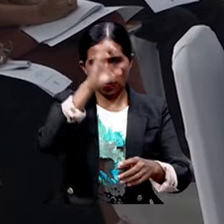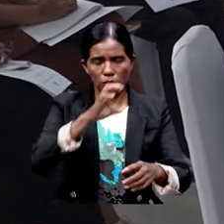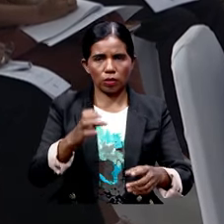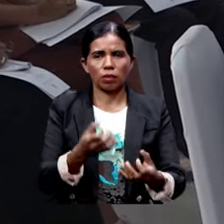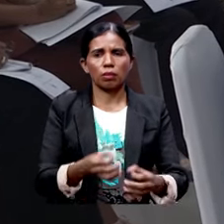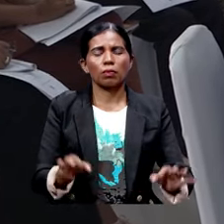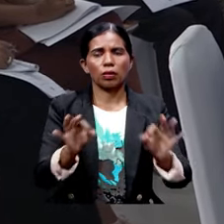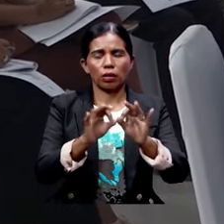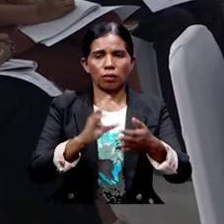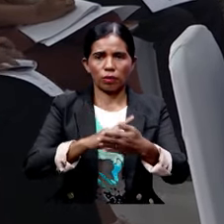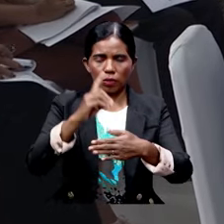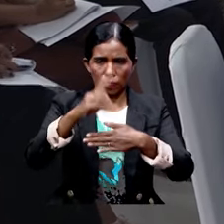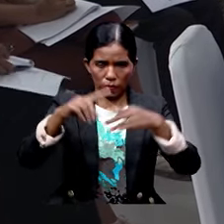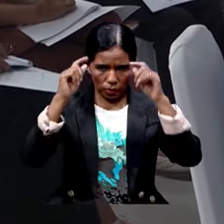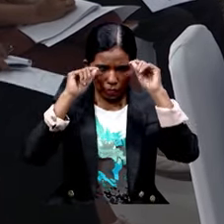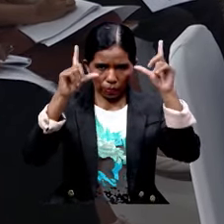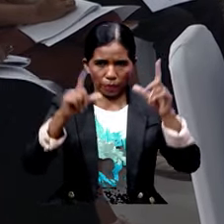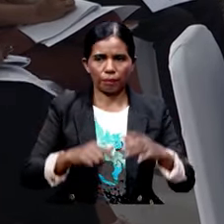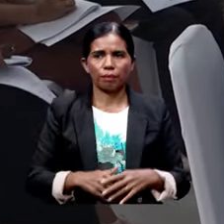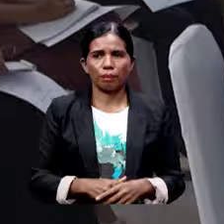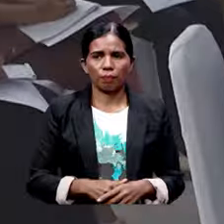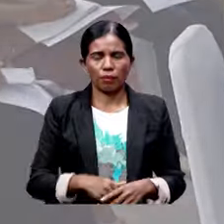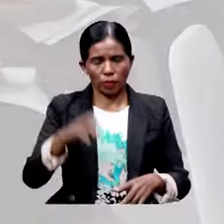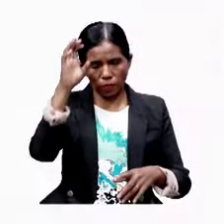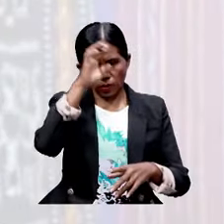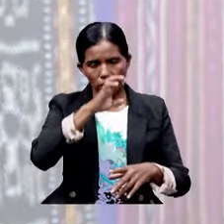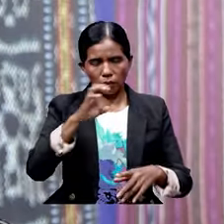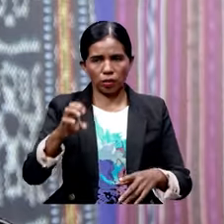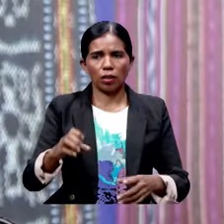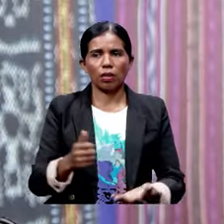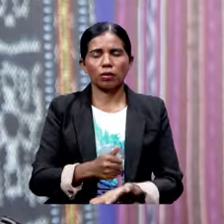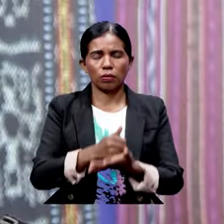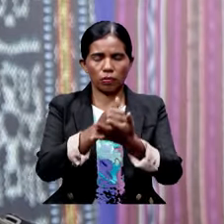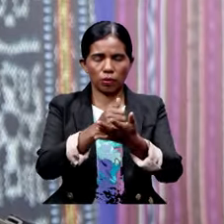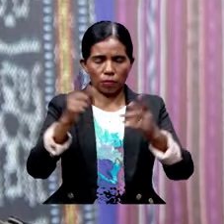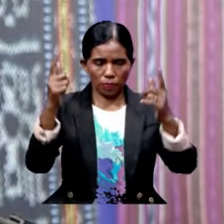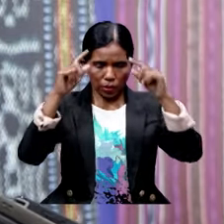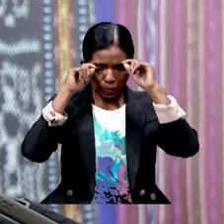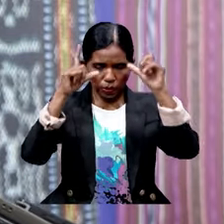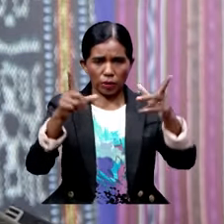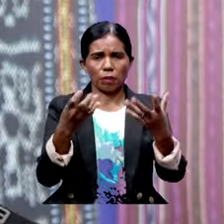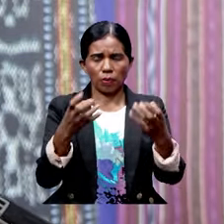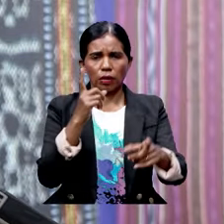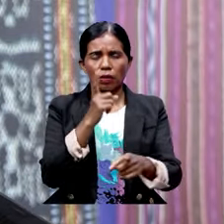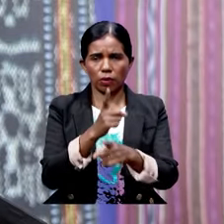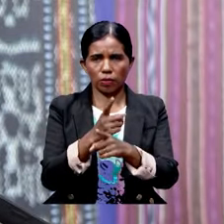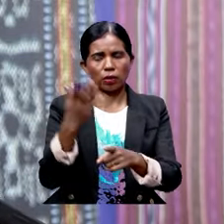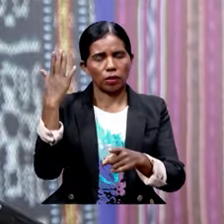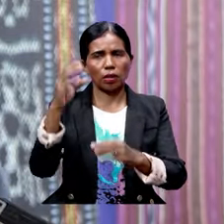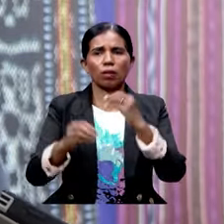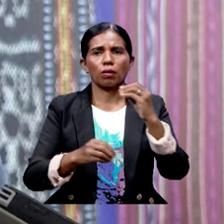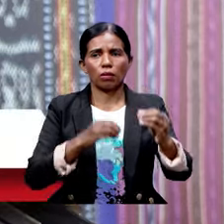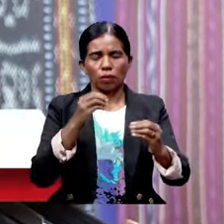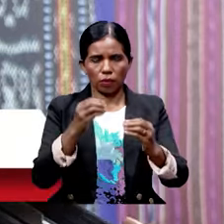desenvolvimento de Timor-Leste. A União Europeia e o apoio ao Timor-Leste é multifacete, né? Para que temos e a área com a